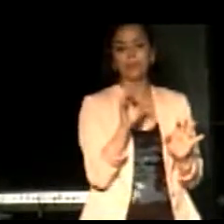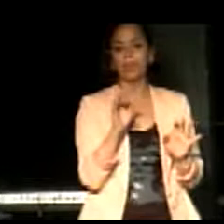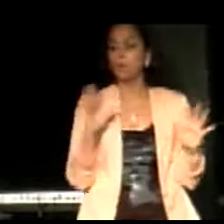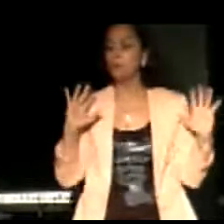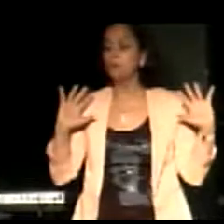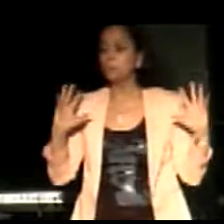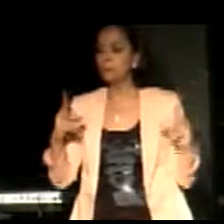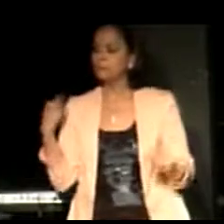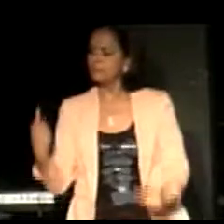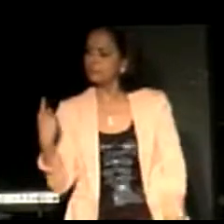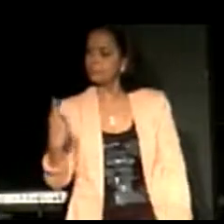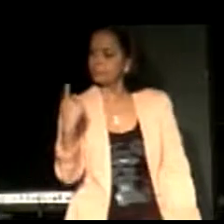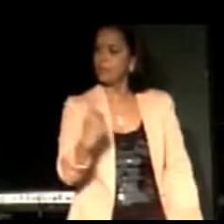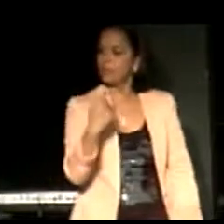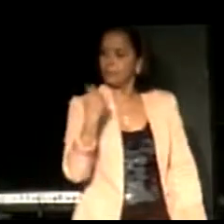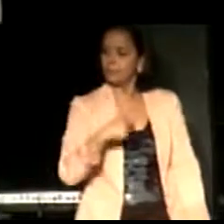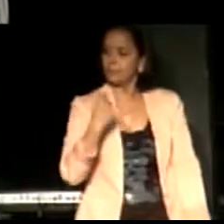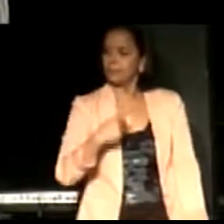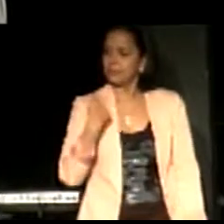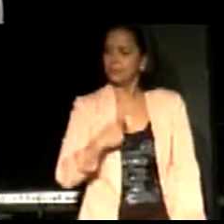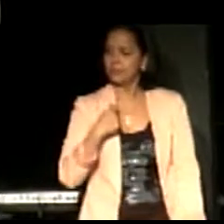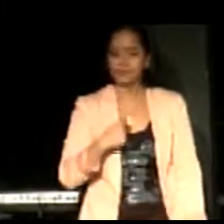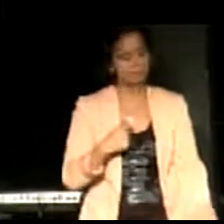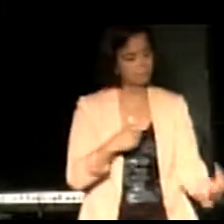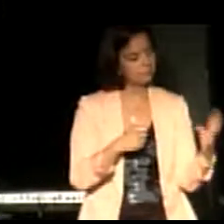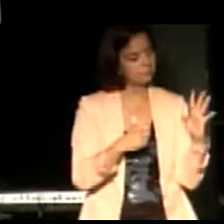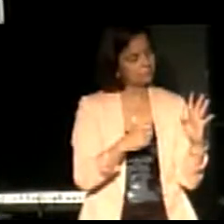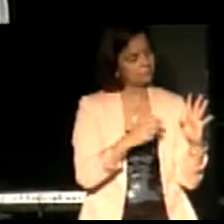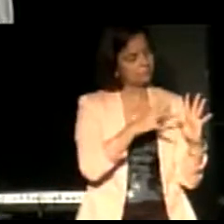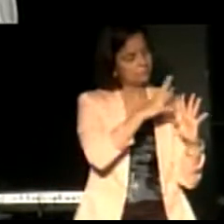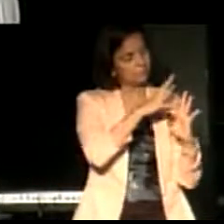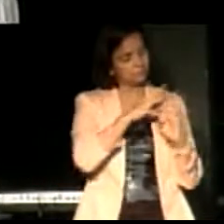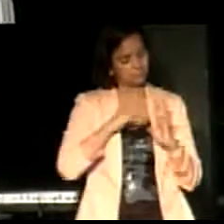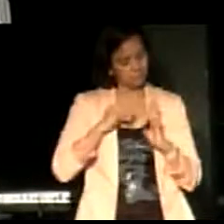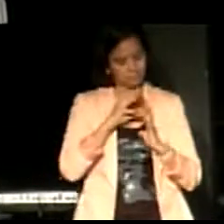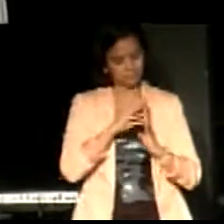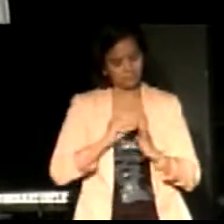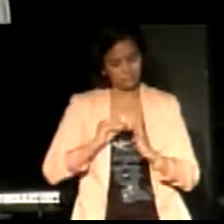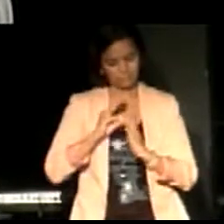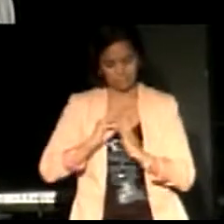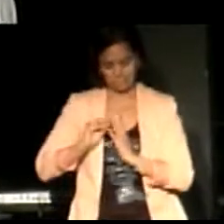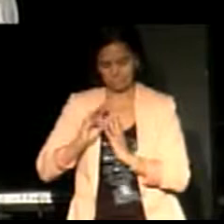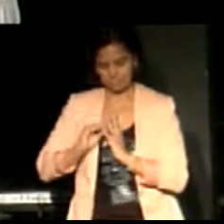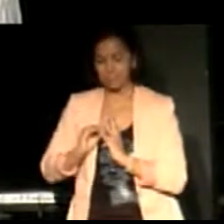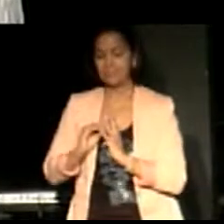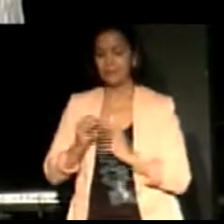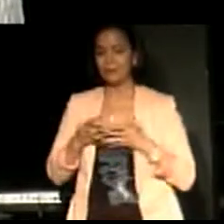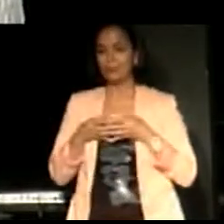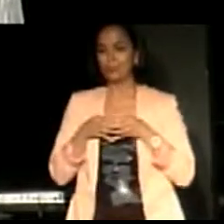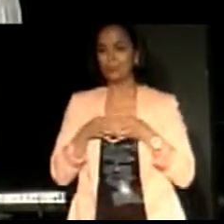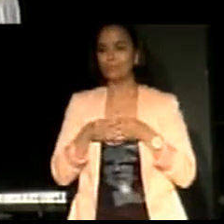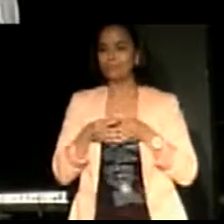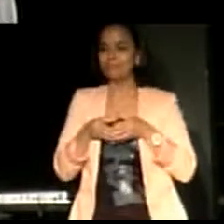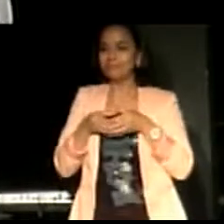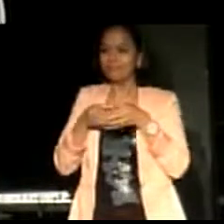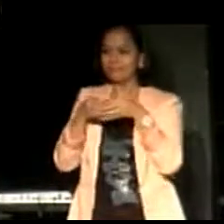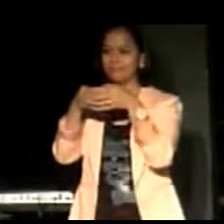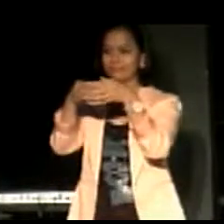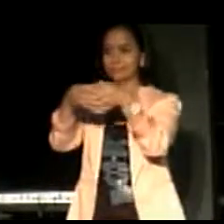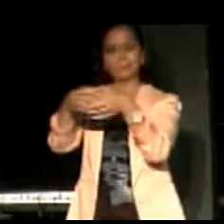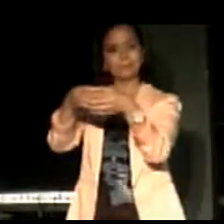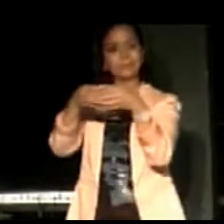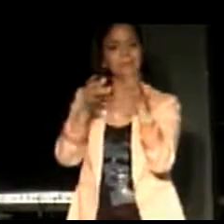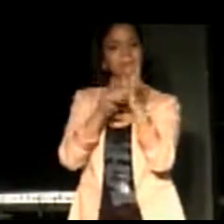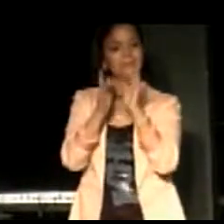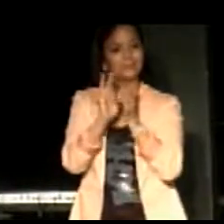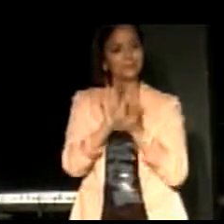Cada um de nós deveria conjuntamente apresentar todas essas características, porque cada uma